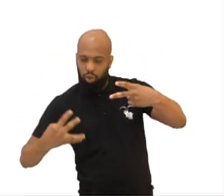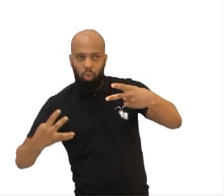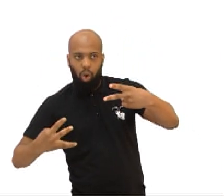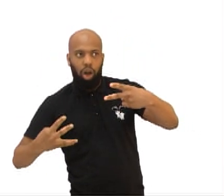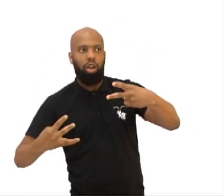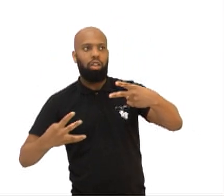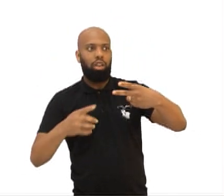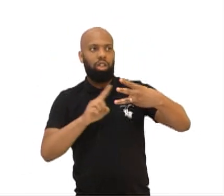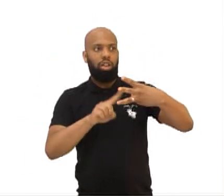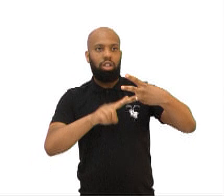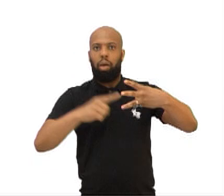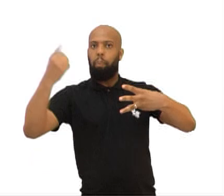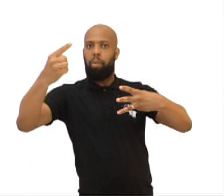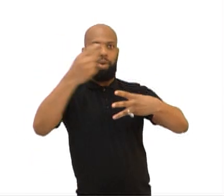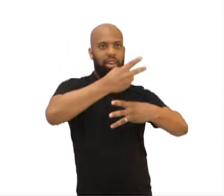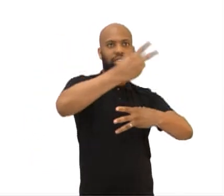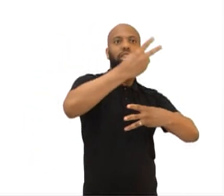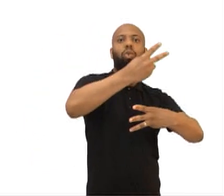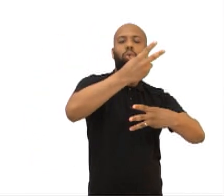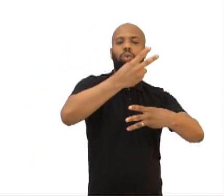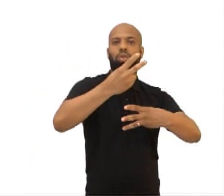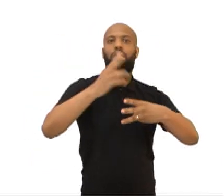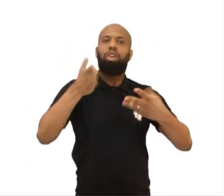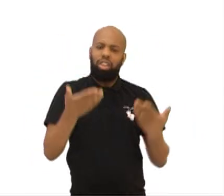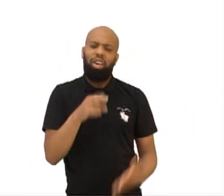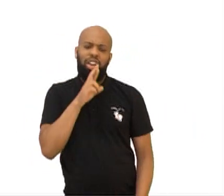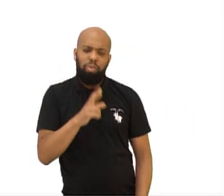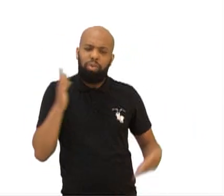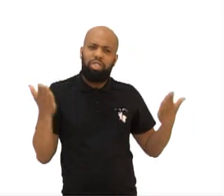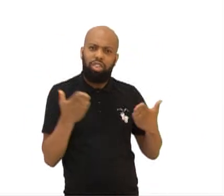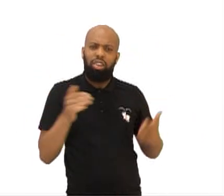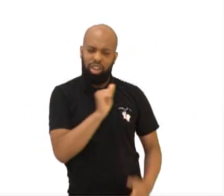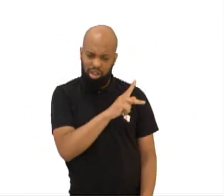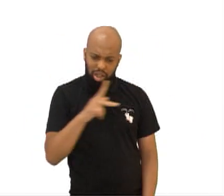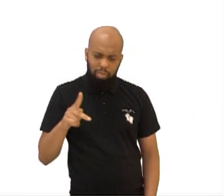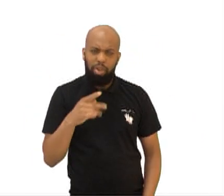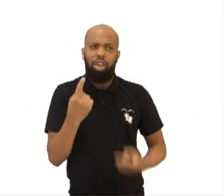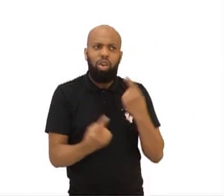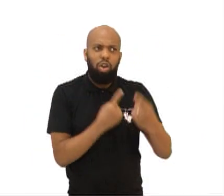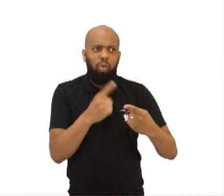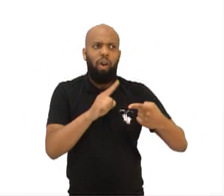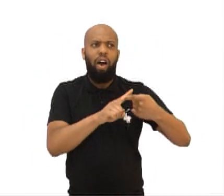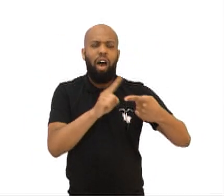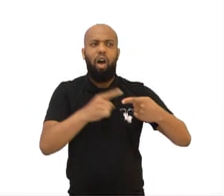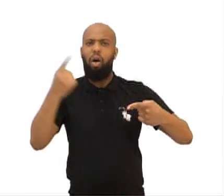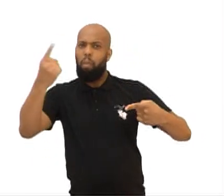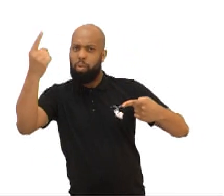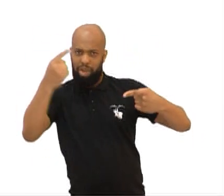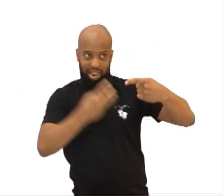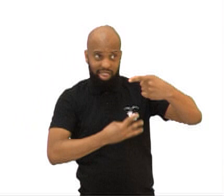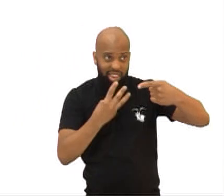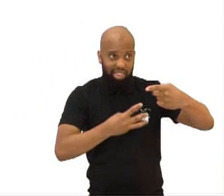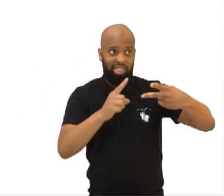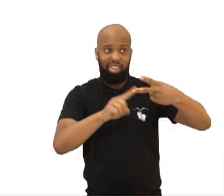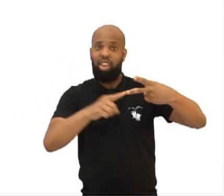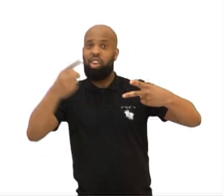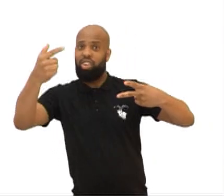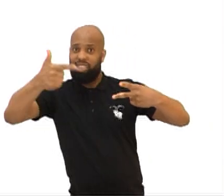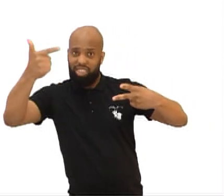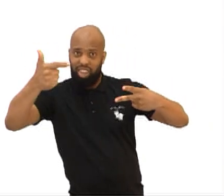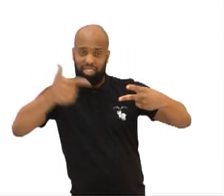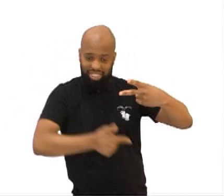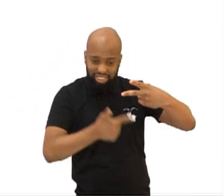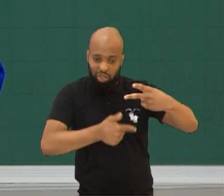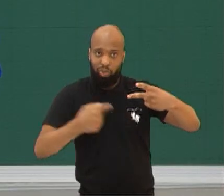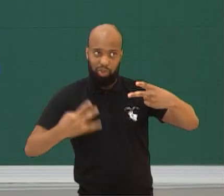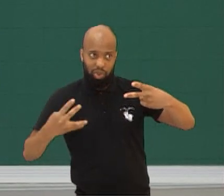primeiro e segundo quadrantes. Vão respondendo aí no aplicativo aí. Letra A. Vão participando. O tempo já está correndo aqui, hein? E, enquanto isso,